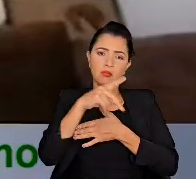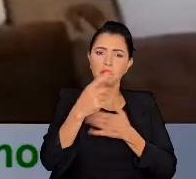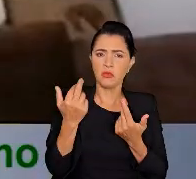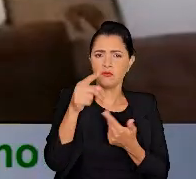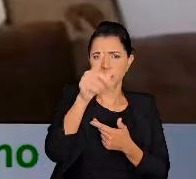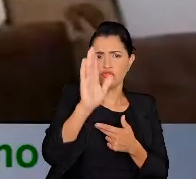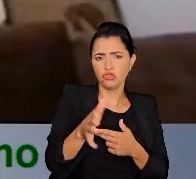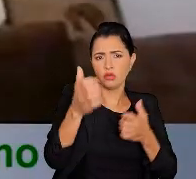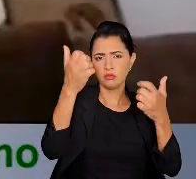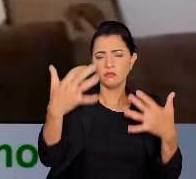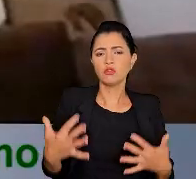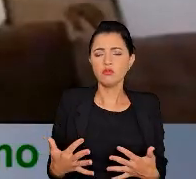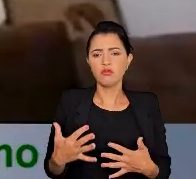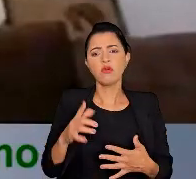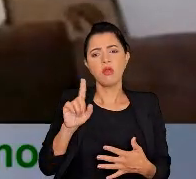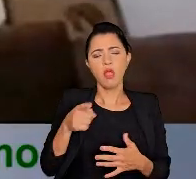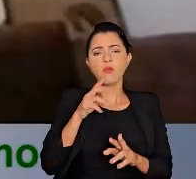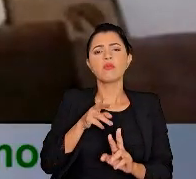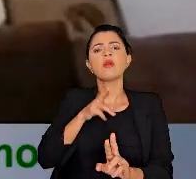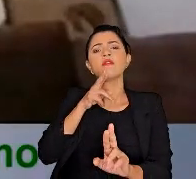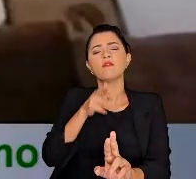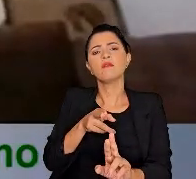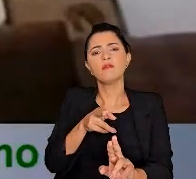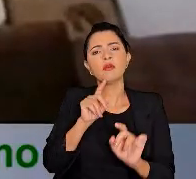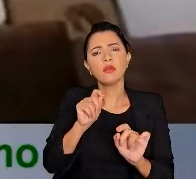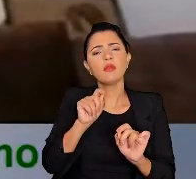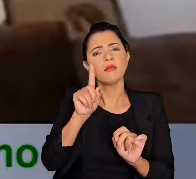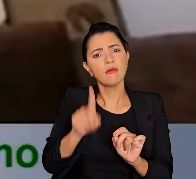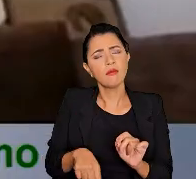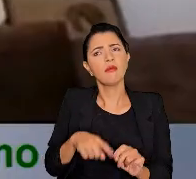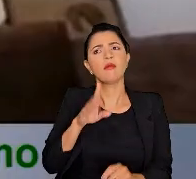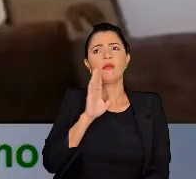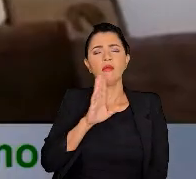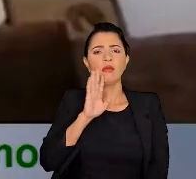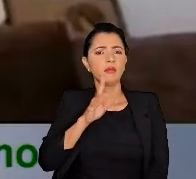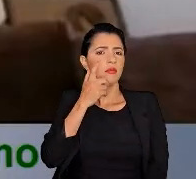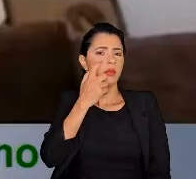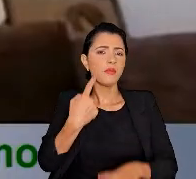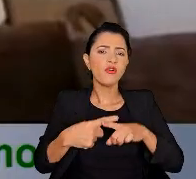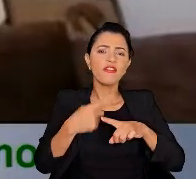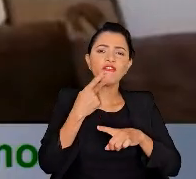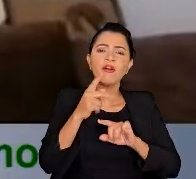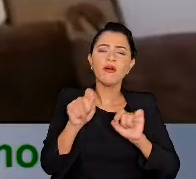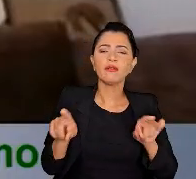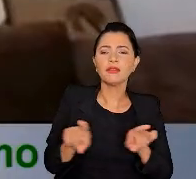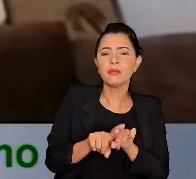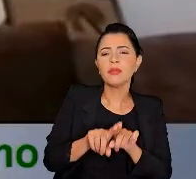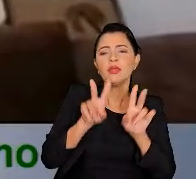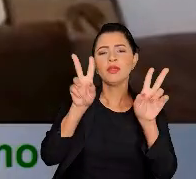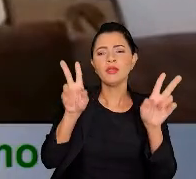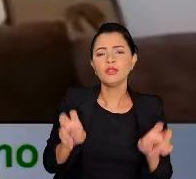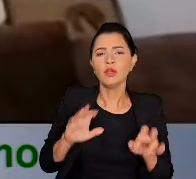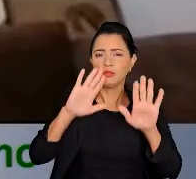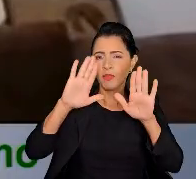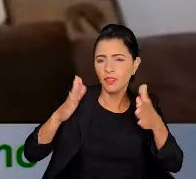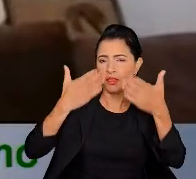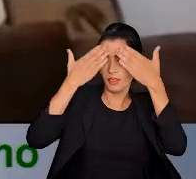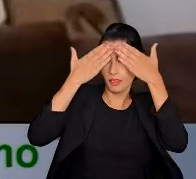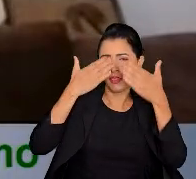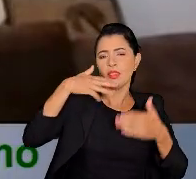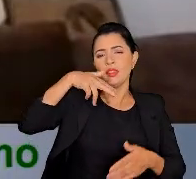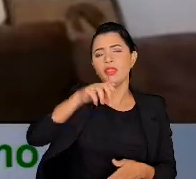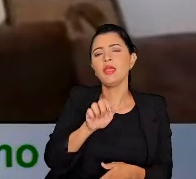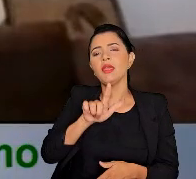falou, ele é uma referência, ele é muito interessante, porque ele também fala sobre a questão do negacionismo,